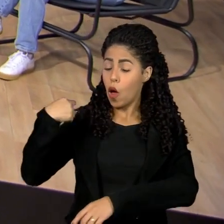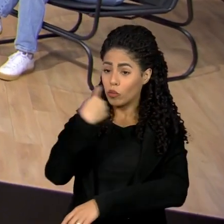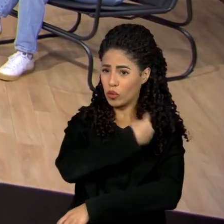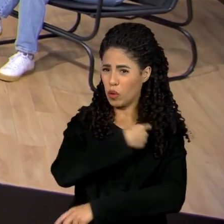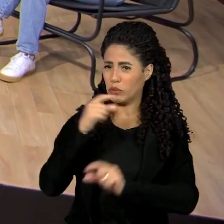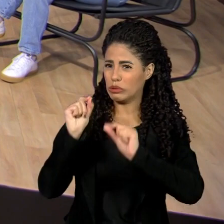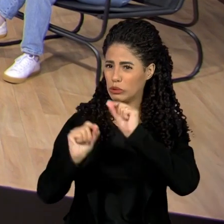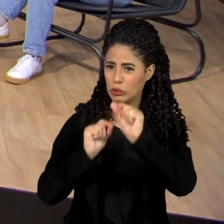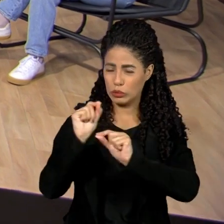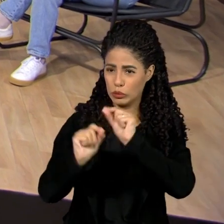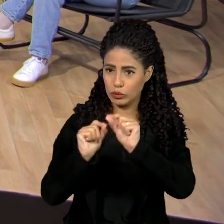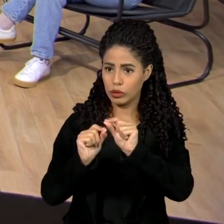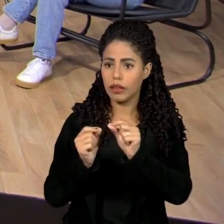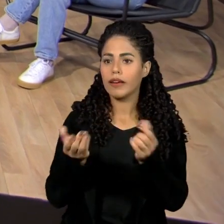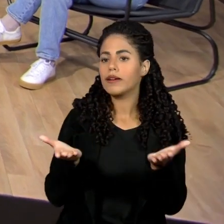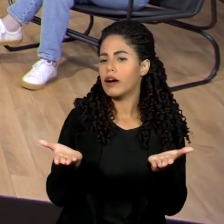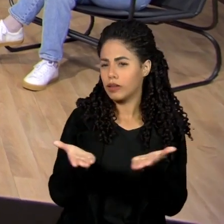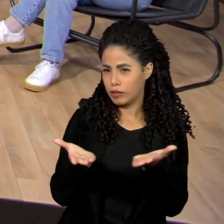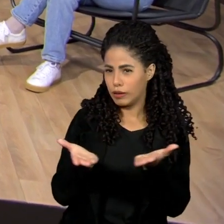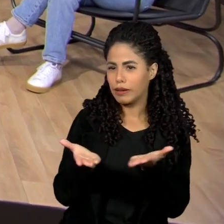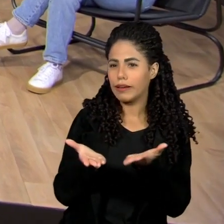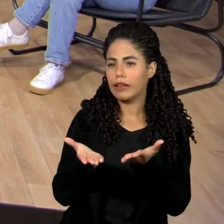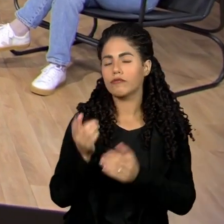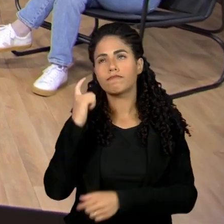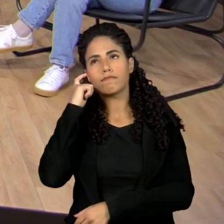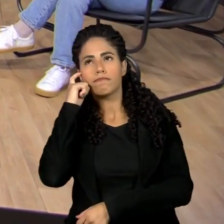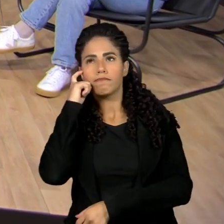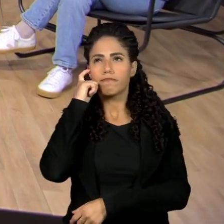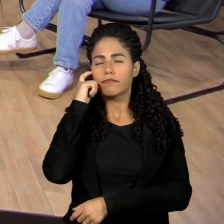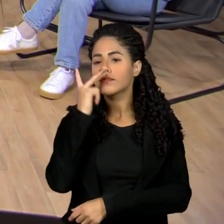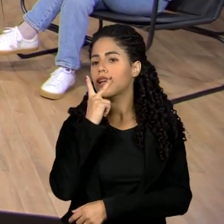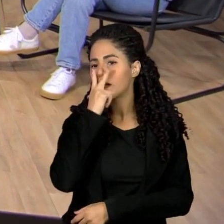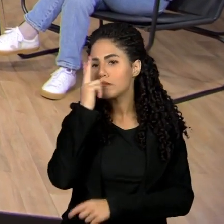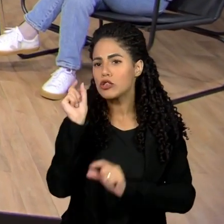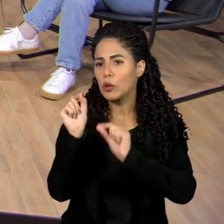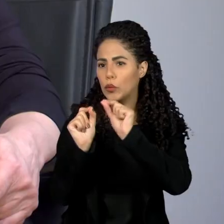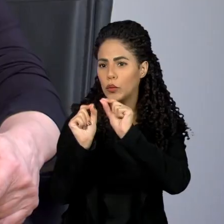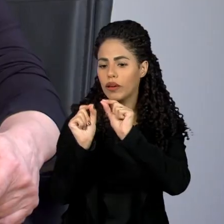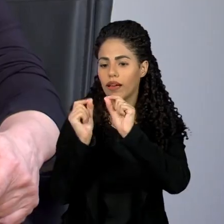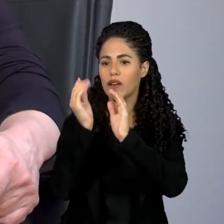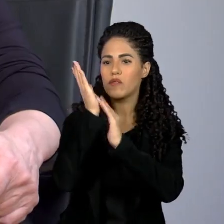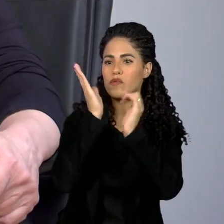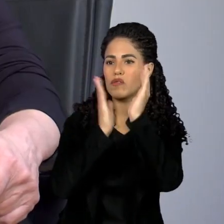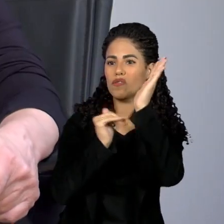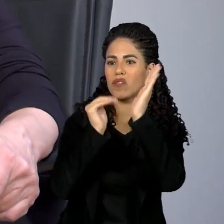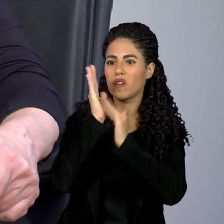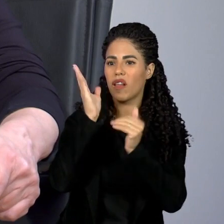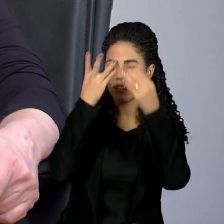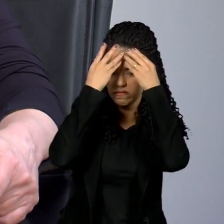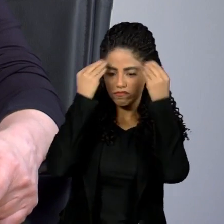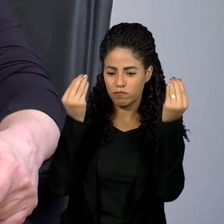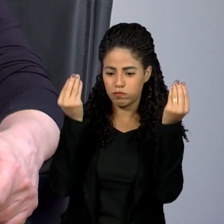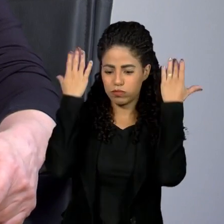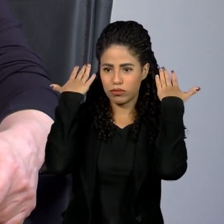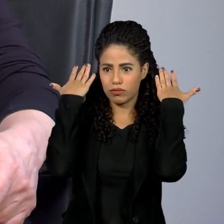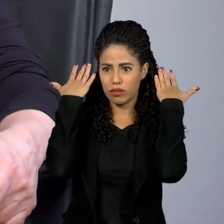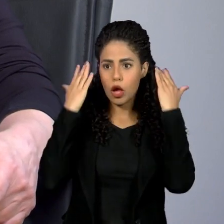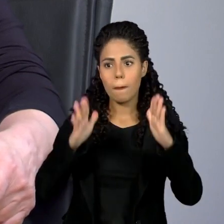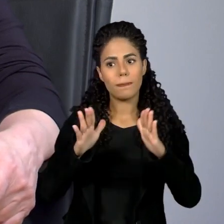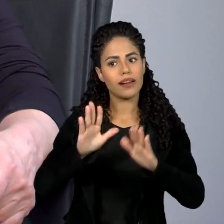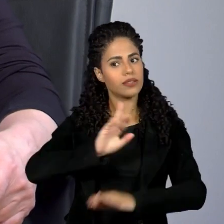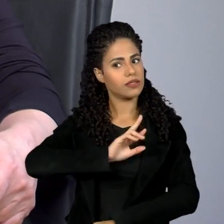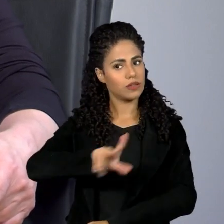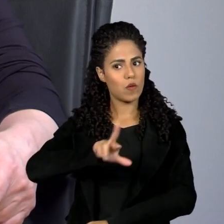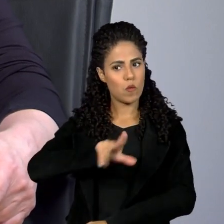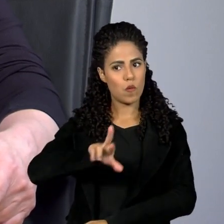tendência de achar que o folclore foi esquecido, né?